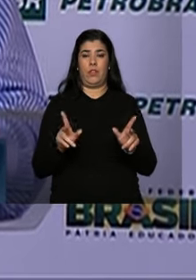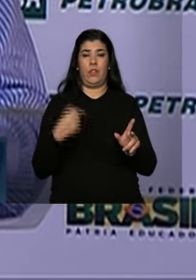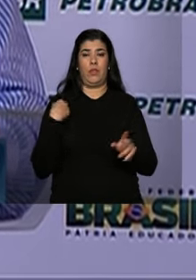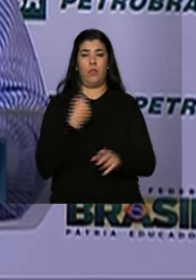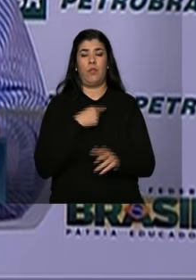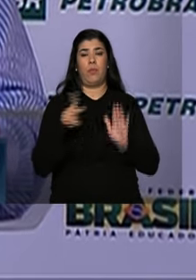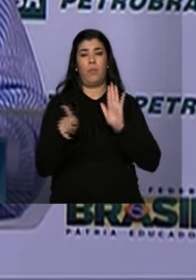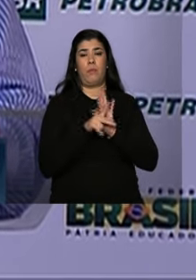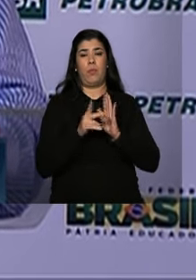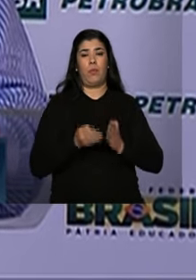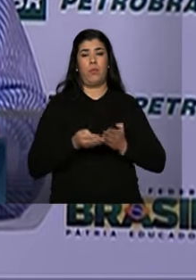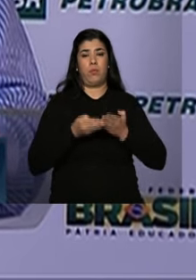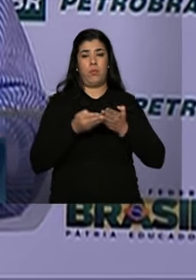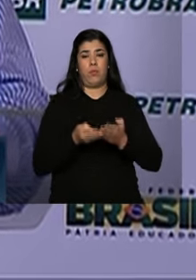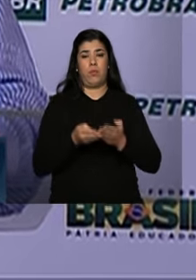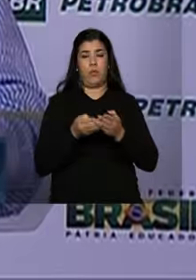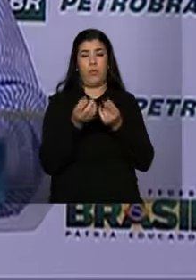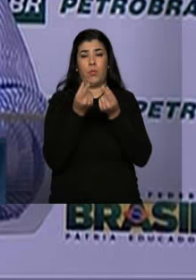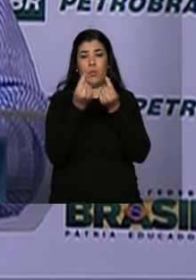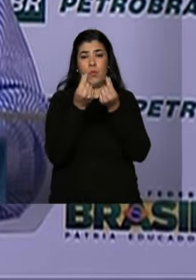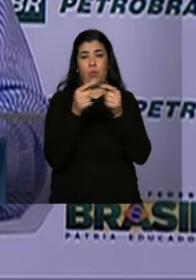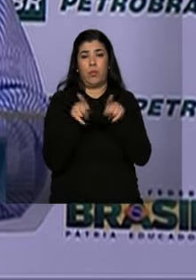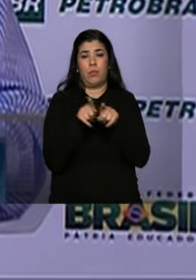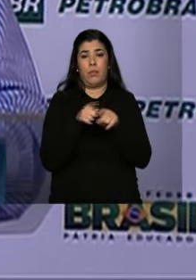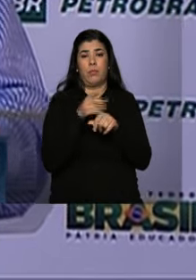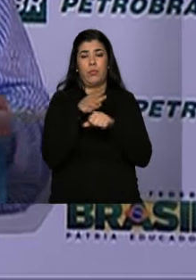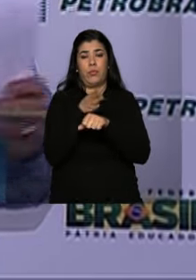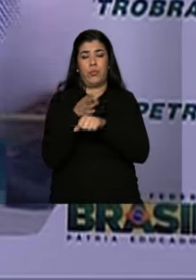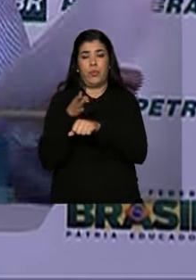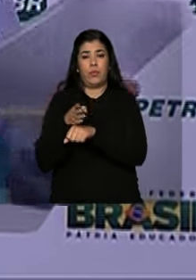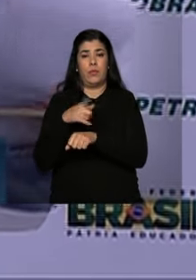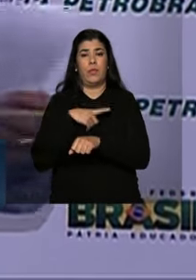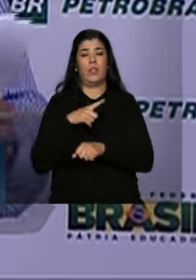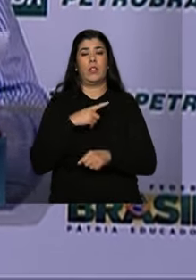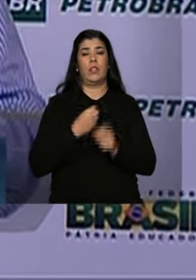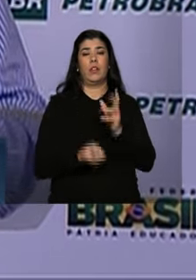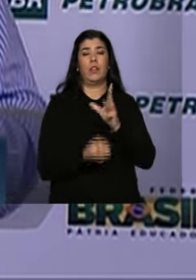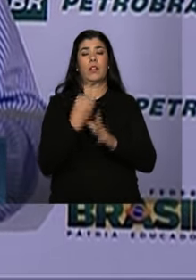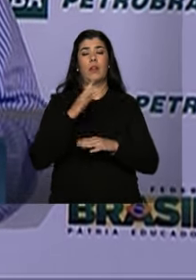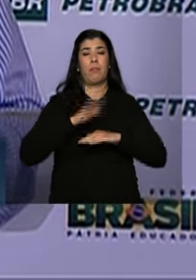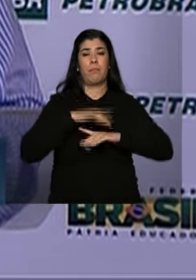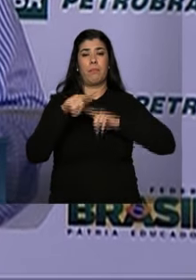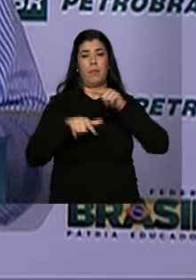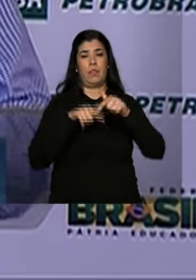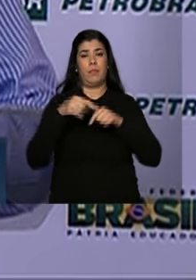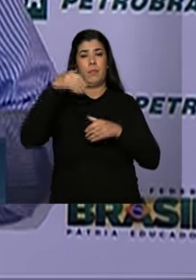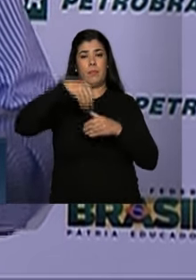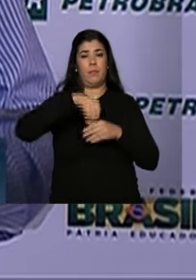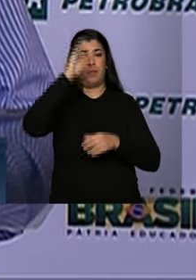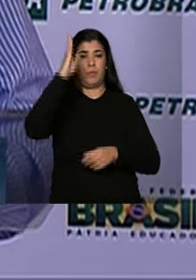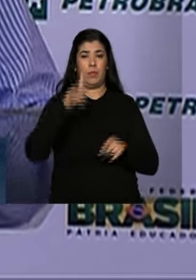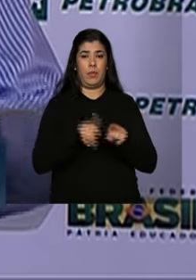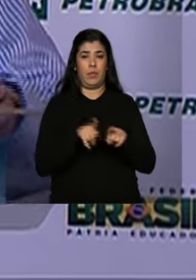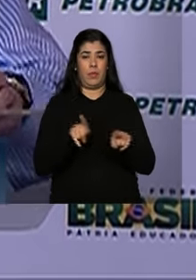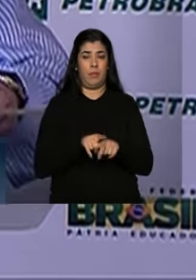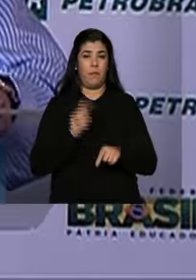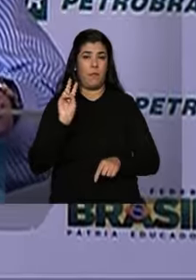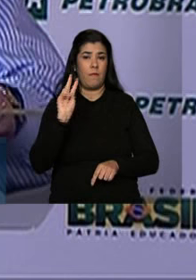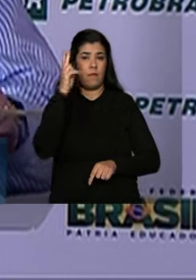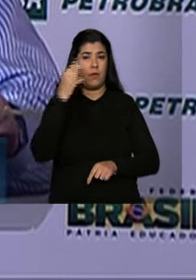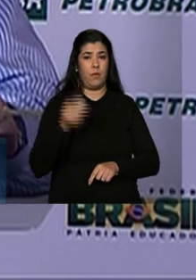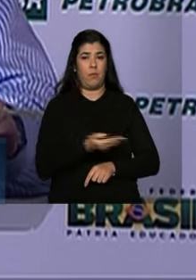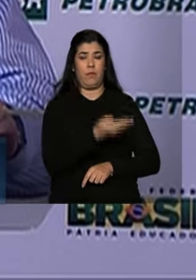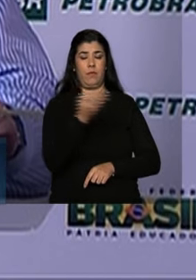recurso está sendo reinvestido no sistema Petrobras, gerando mais empregos no Brasil e mais valor para os